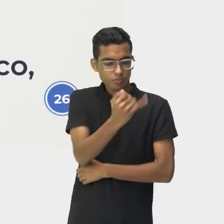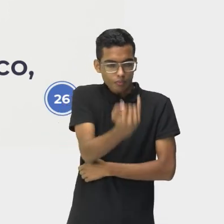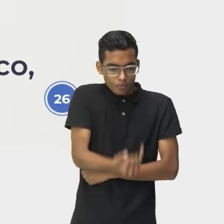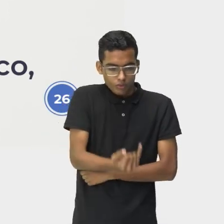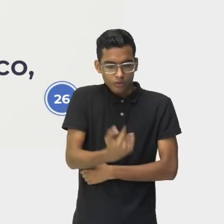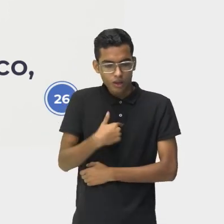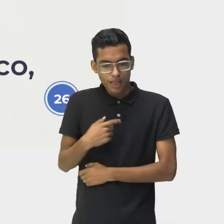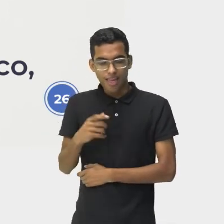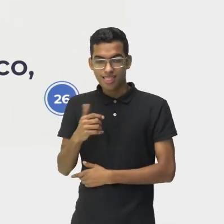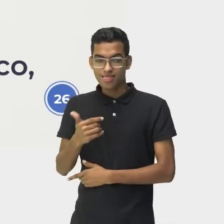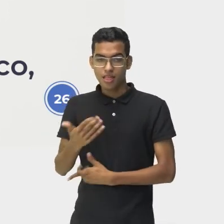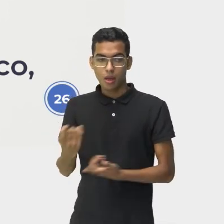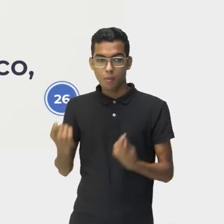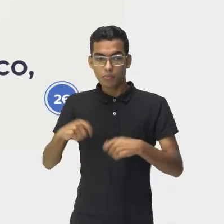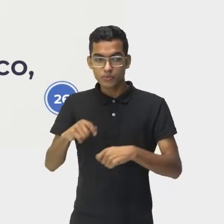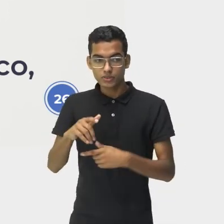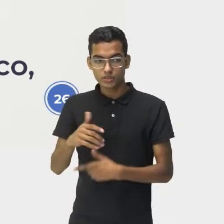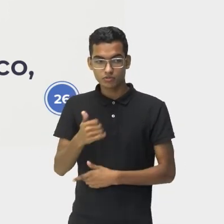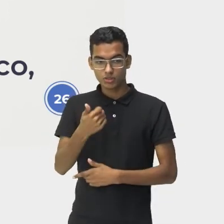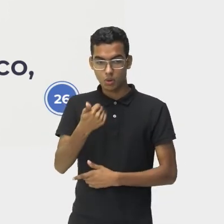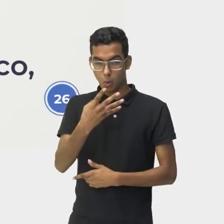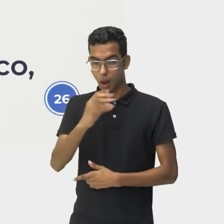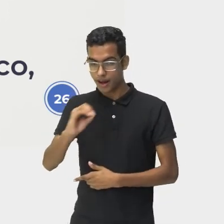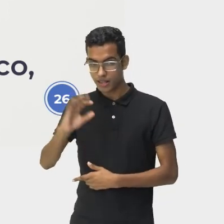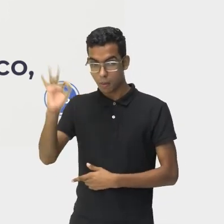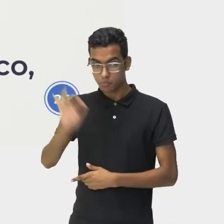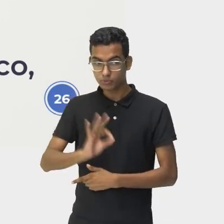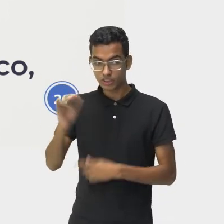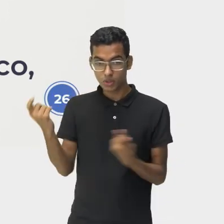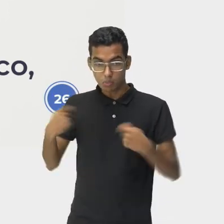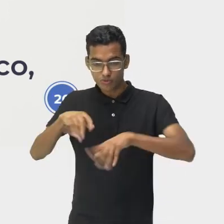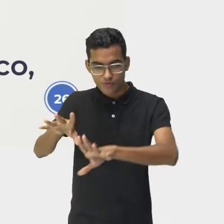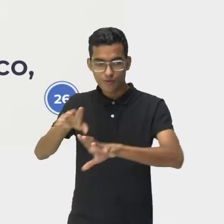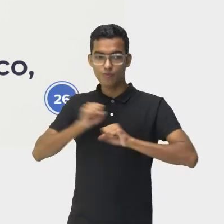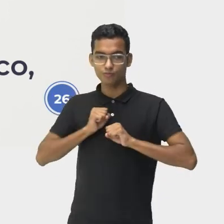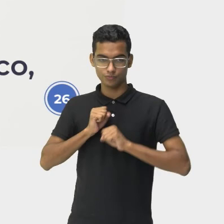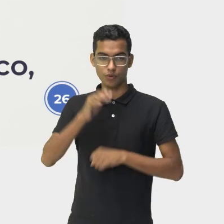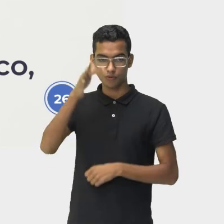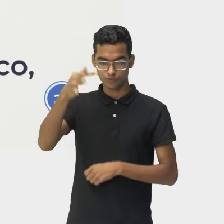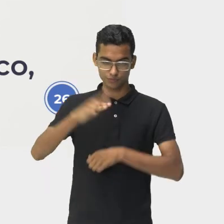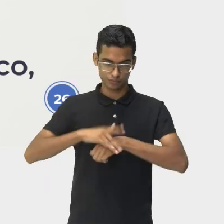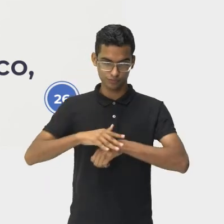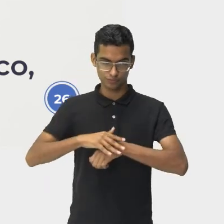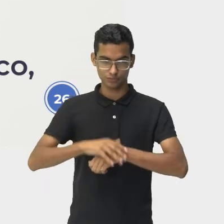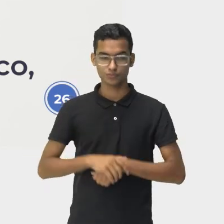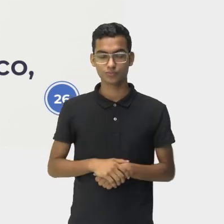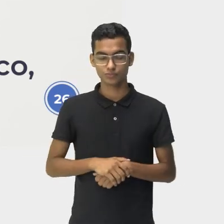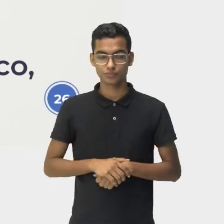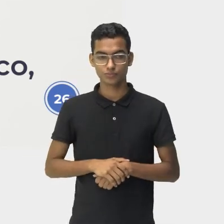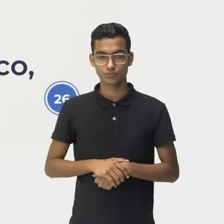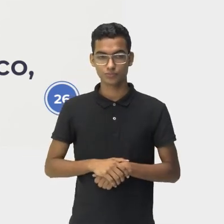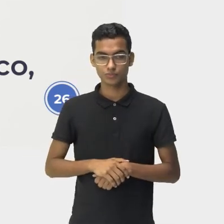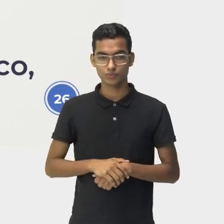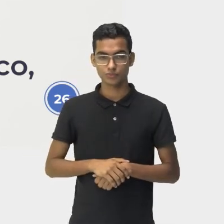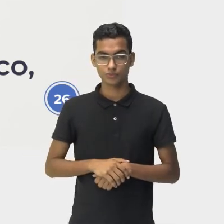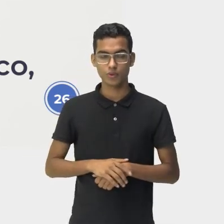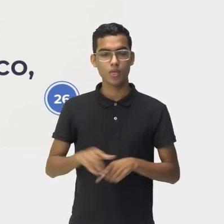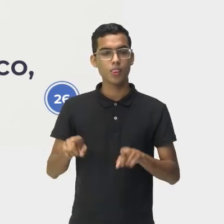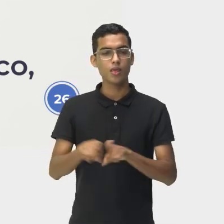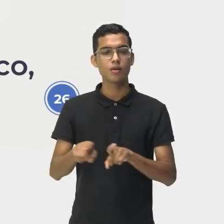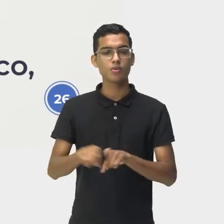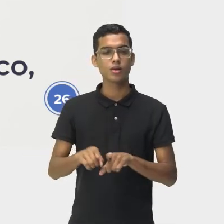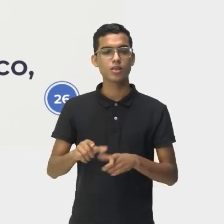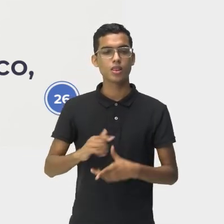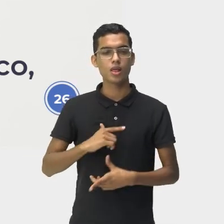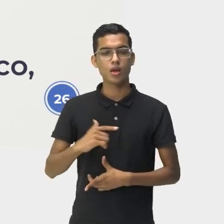ou chance de desenvolver alguma doença, tá bom? Então, nós temos aqui a questão da obesidade, o